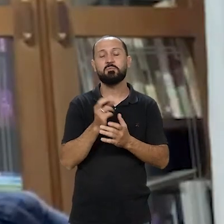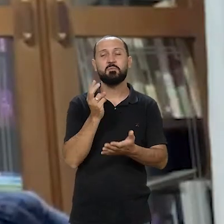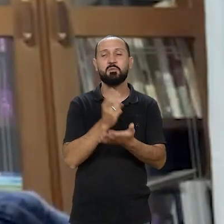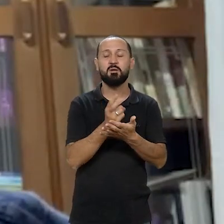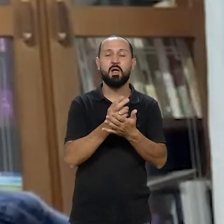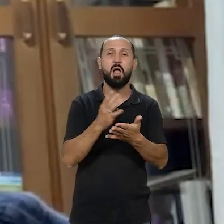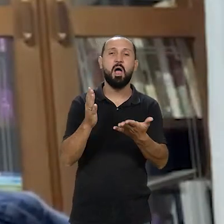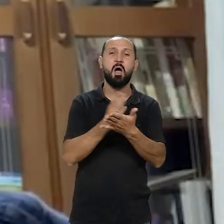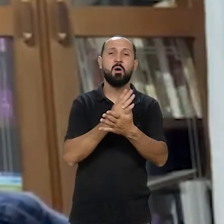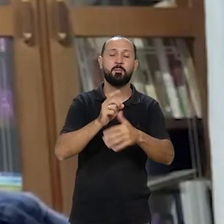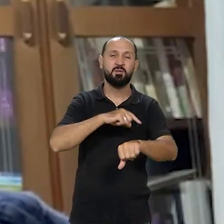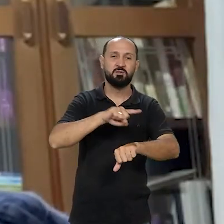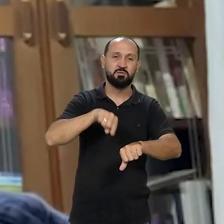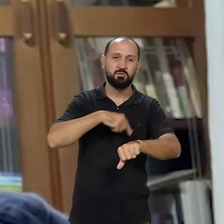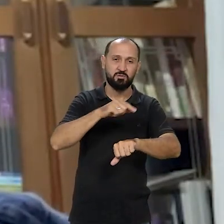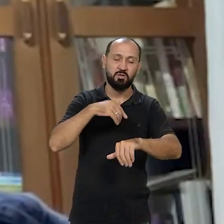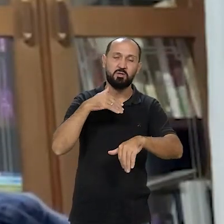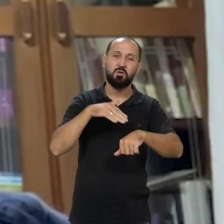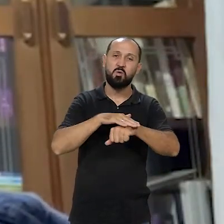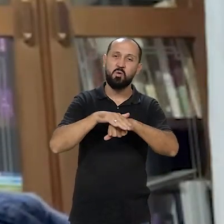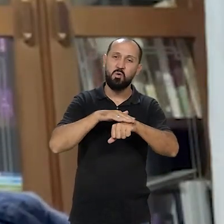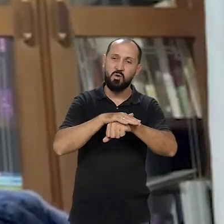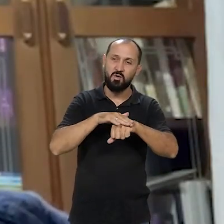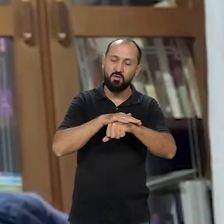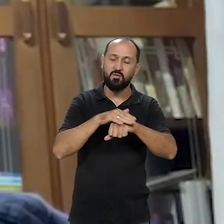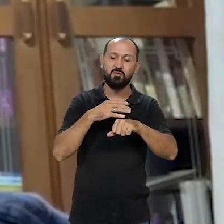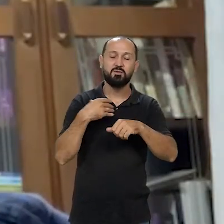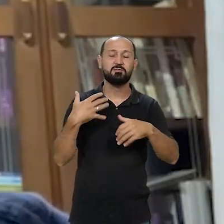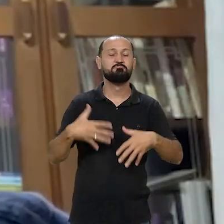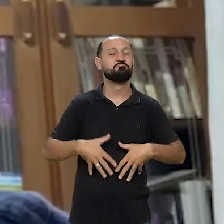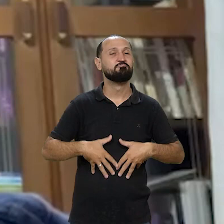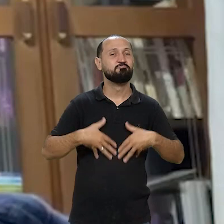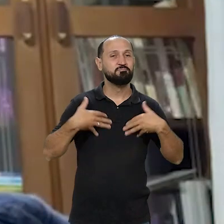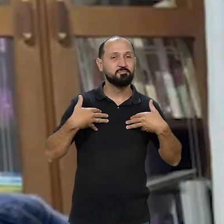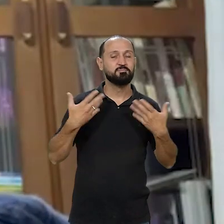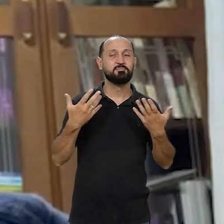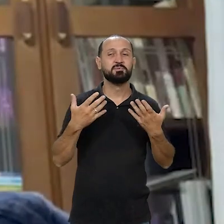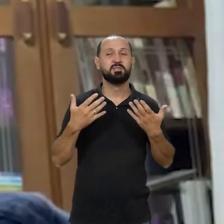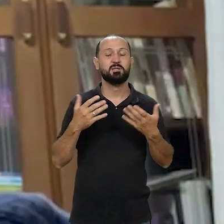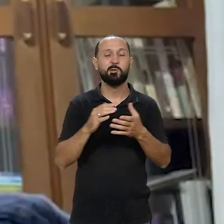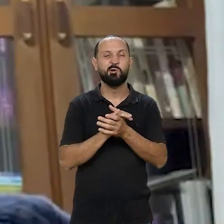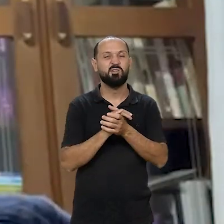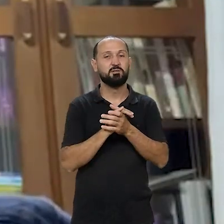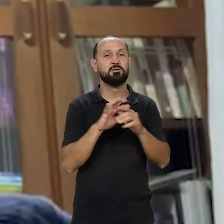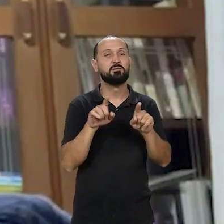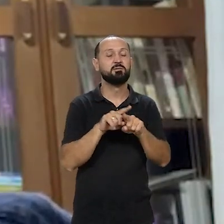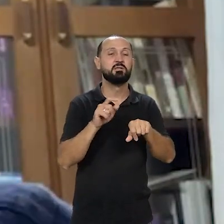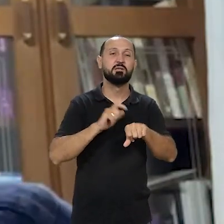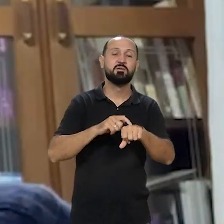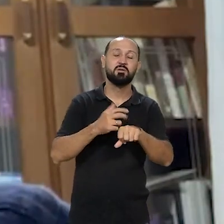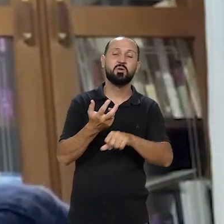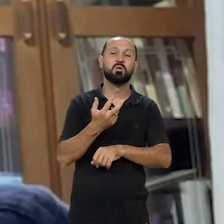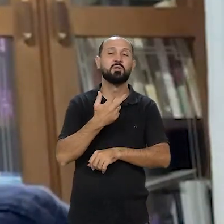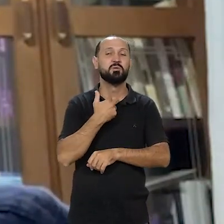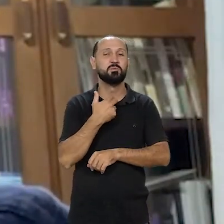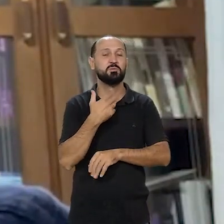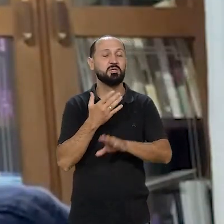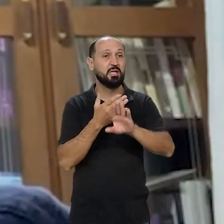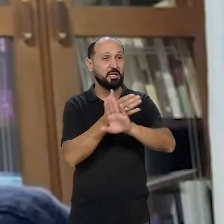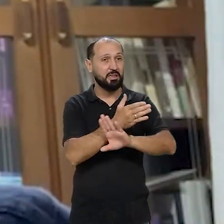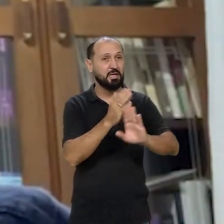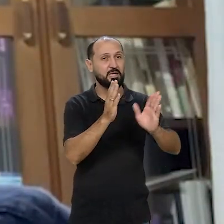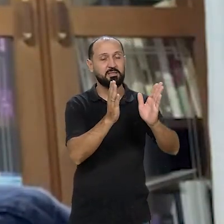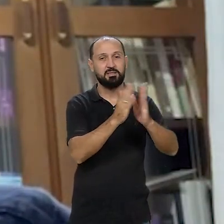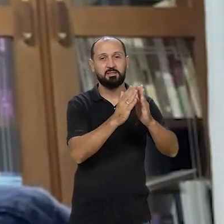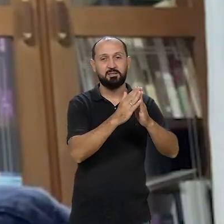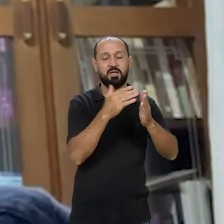gente passava algumas horas conversando. Eram conversas muito agradáveis, muito generosas também. Quando eu não podia ir